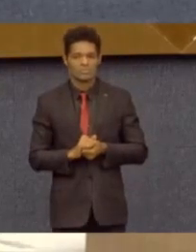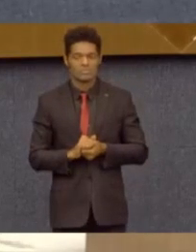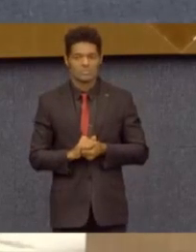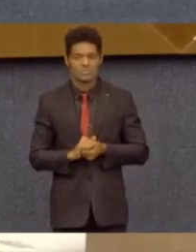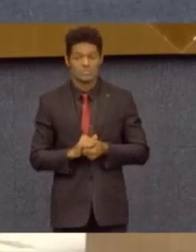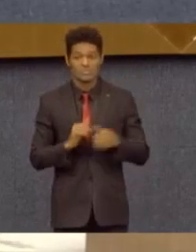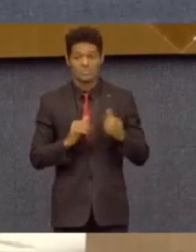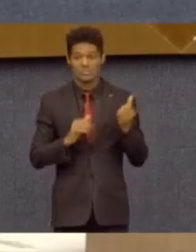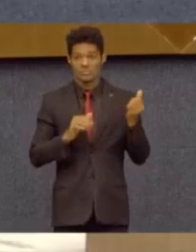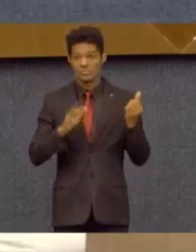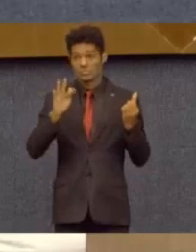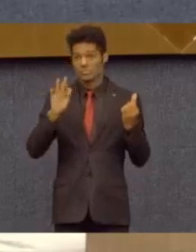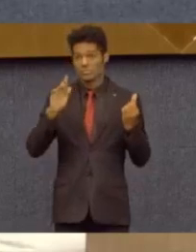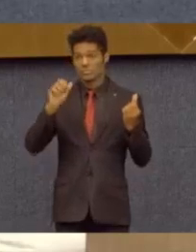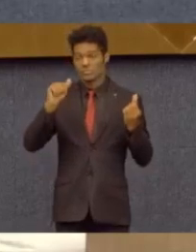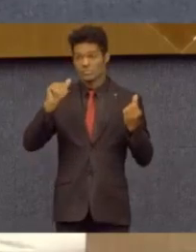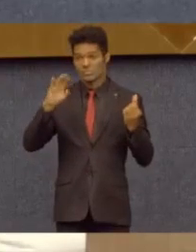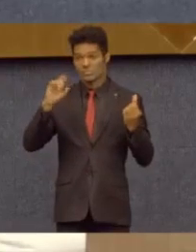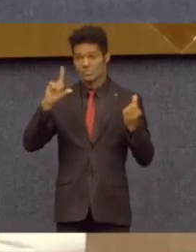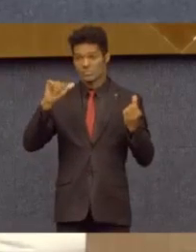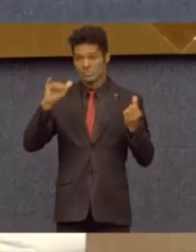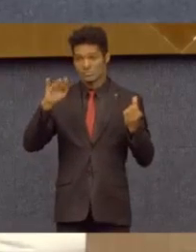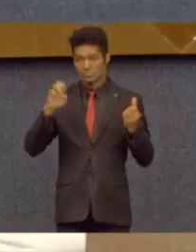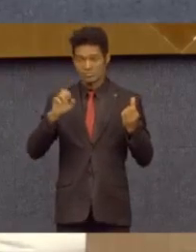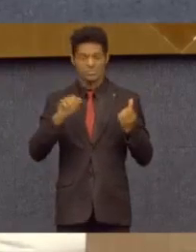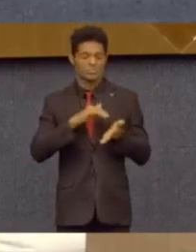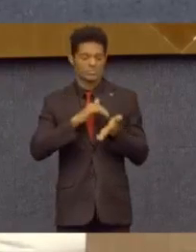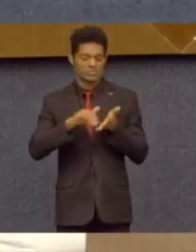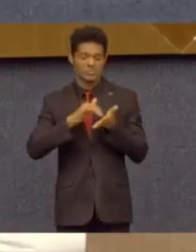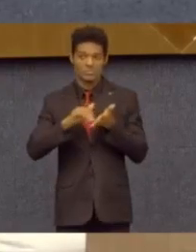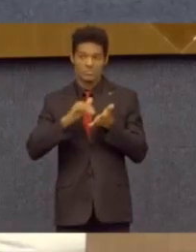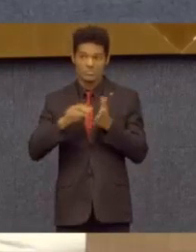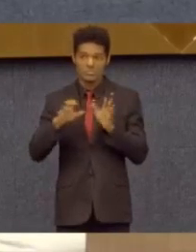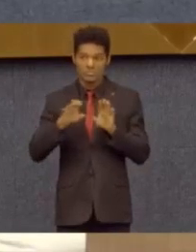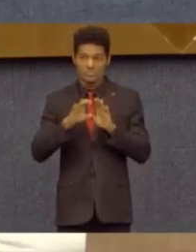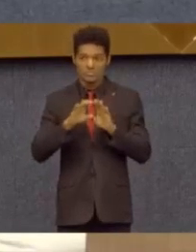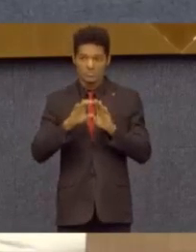Franceline Rodrigues Silva, secretária do Conselho da paróquia Santa Dulce dos